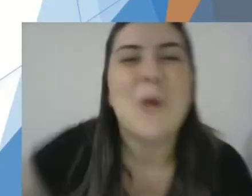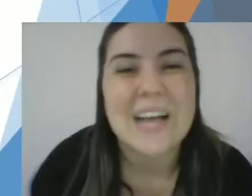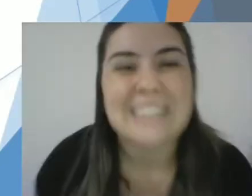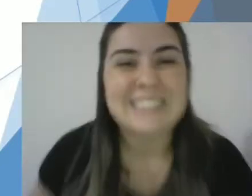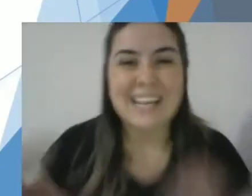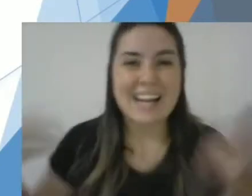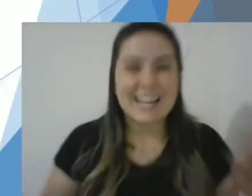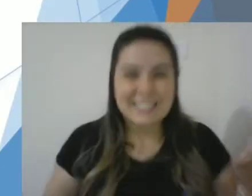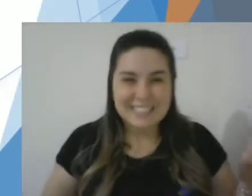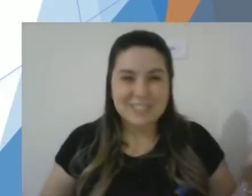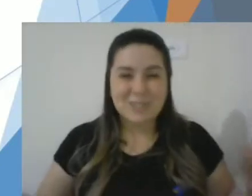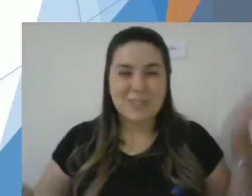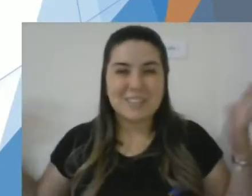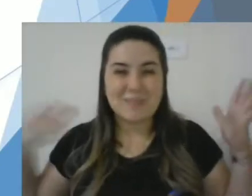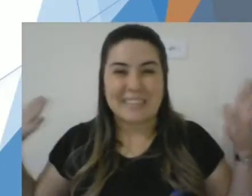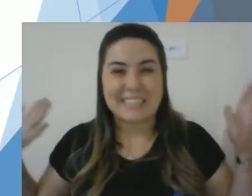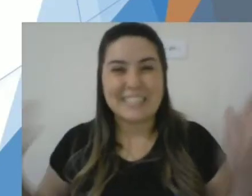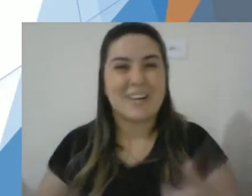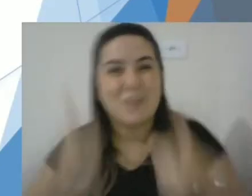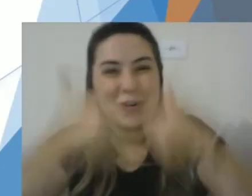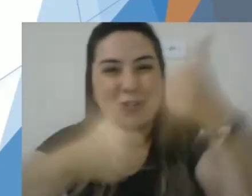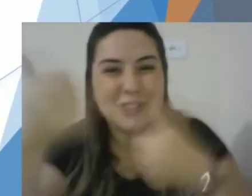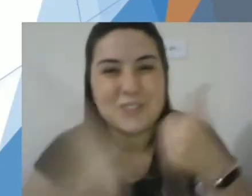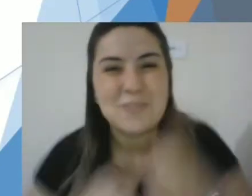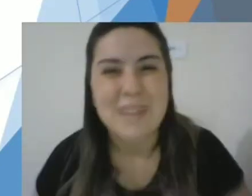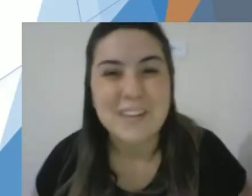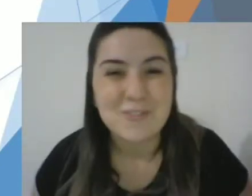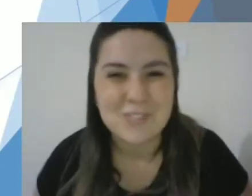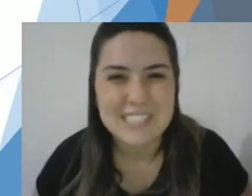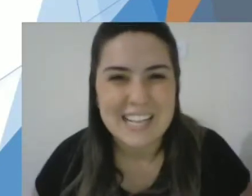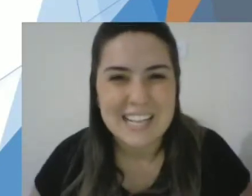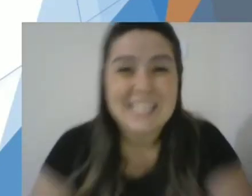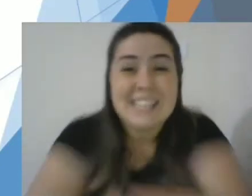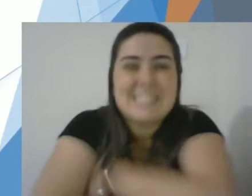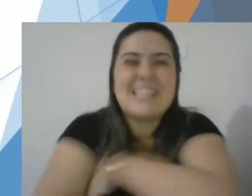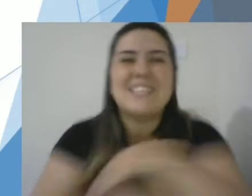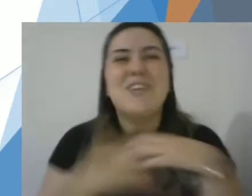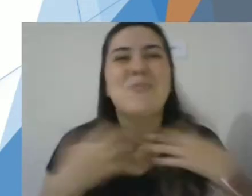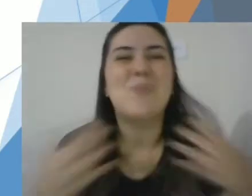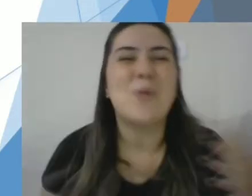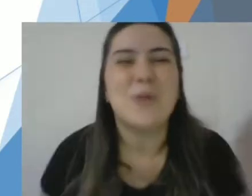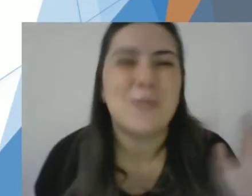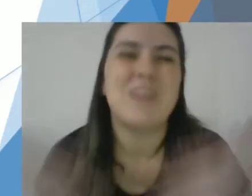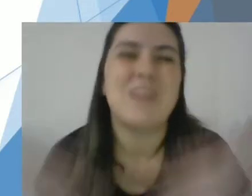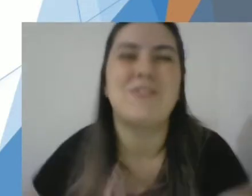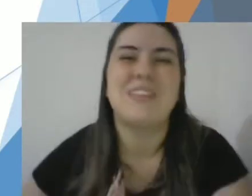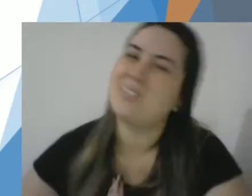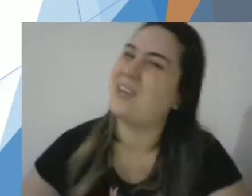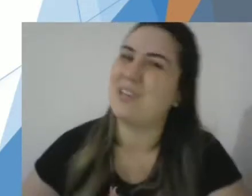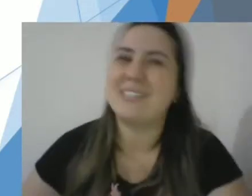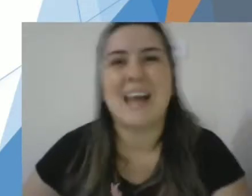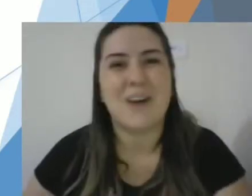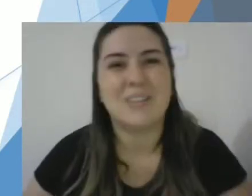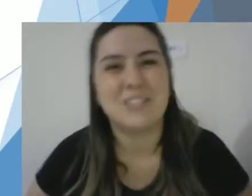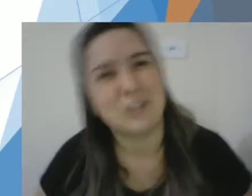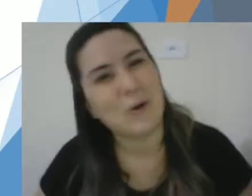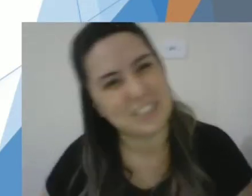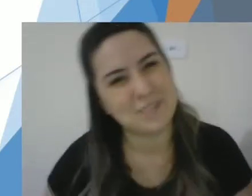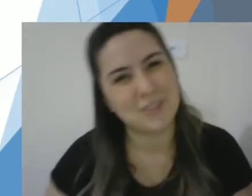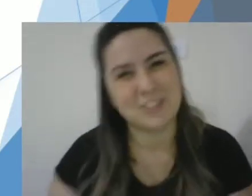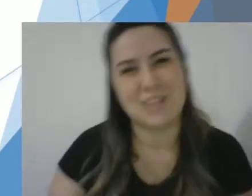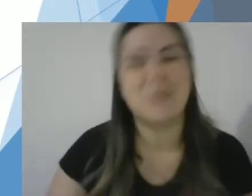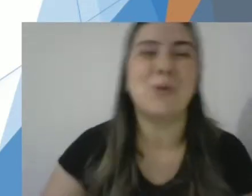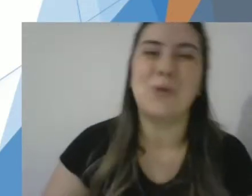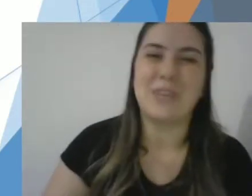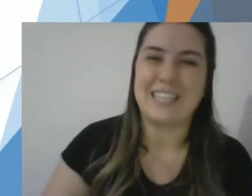Boa tarde, turminha do Maternal 1, tudo bem com vocês? Sejam muito bem-vindos à nossa aula de